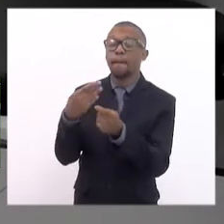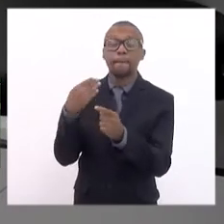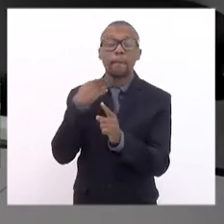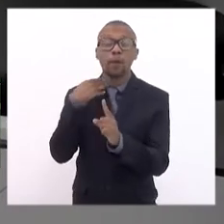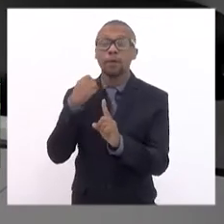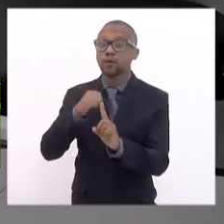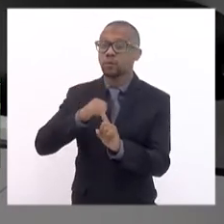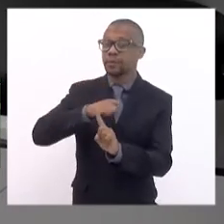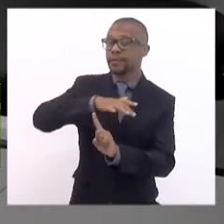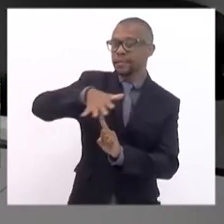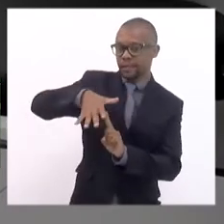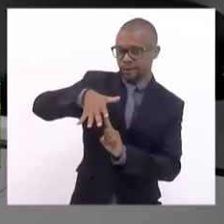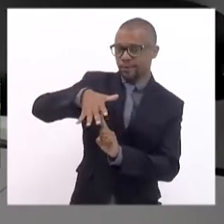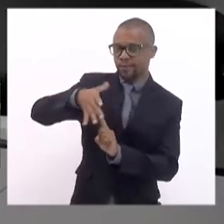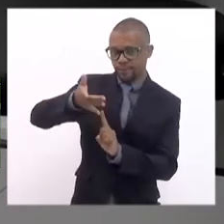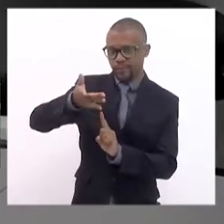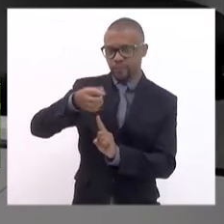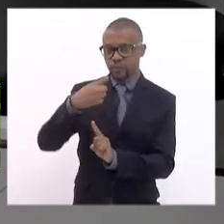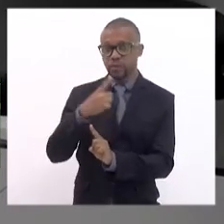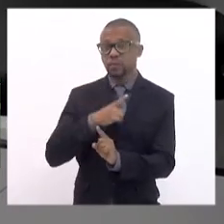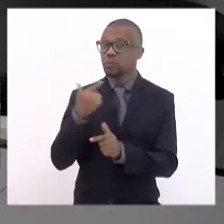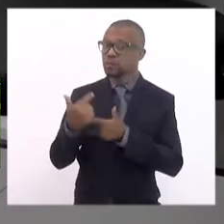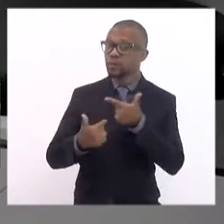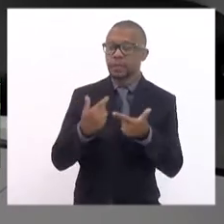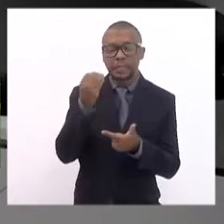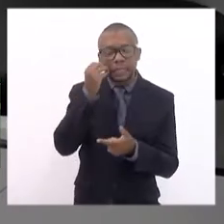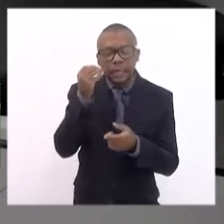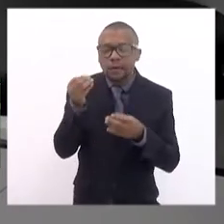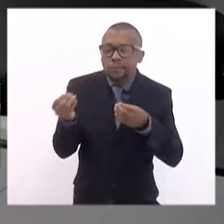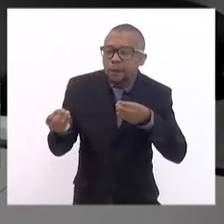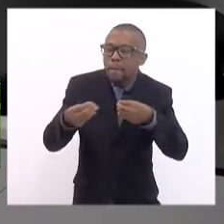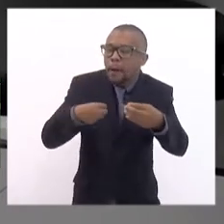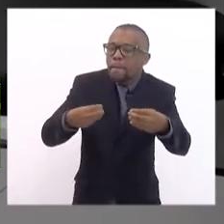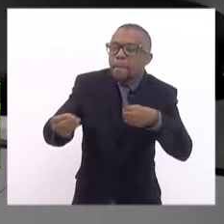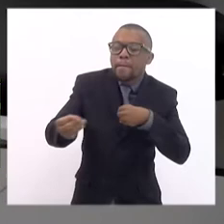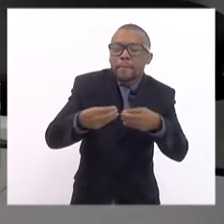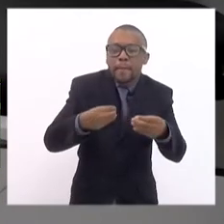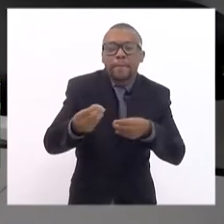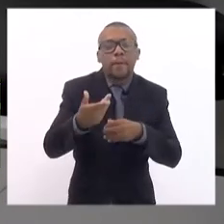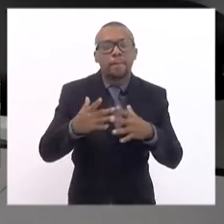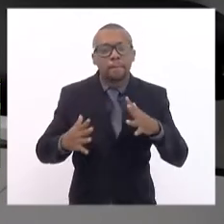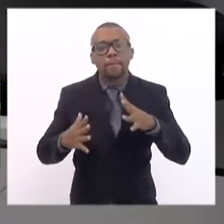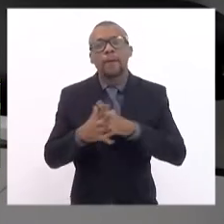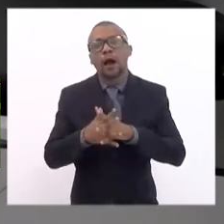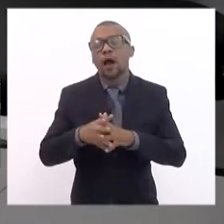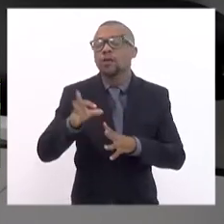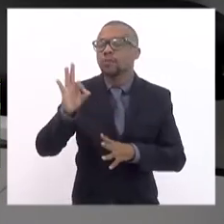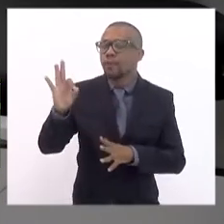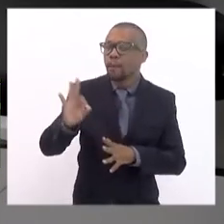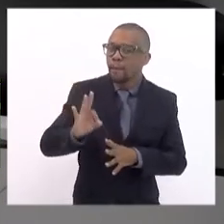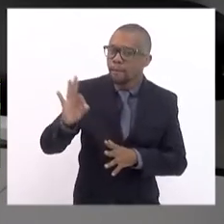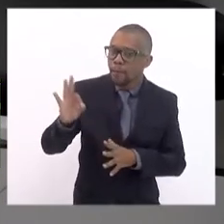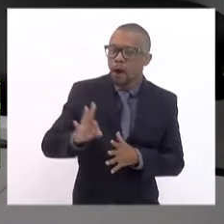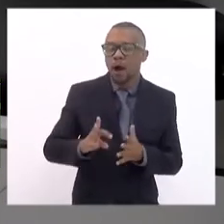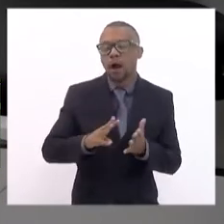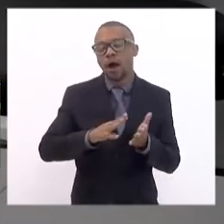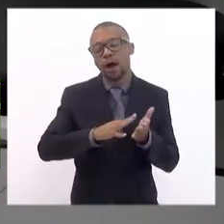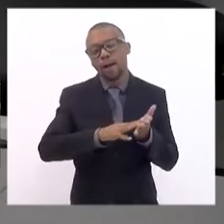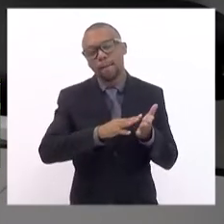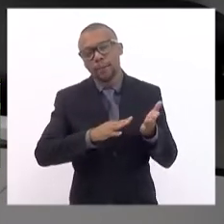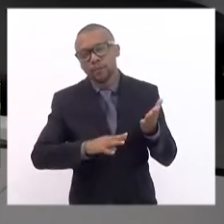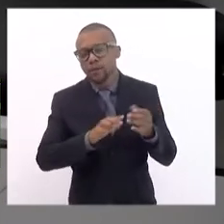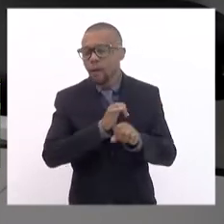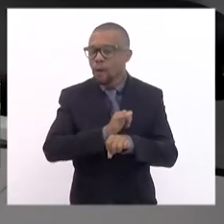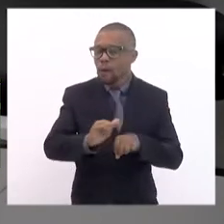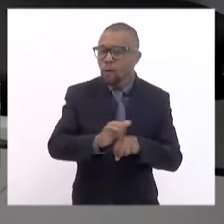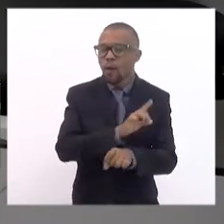a gente vem num trabalho de tentar flexibilizar ao máximo as linhas de crédito, as metodologias, para que esse